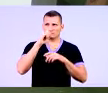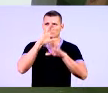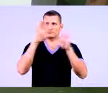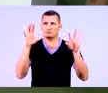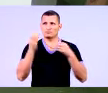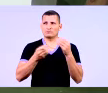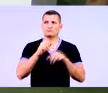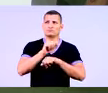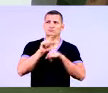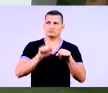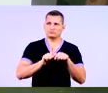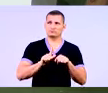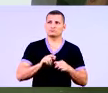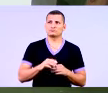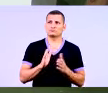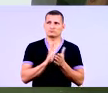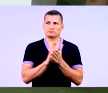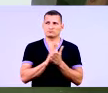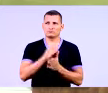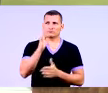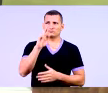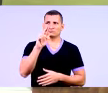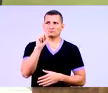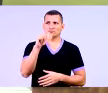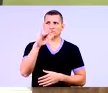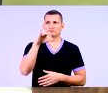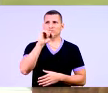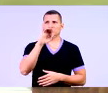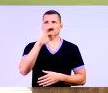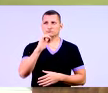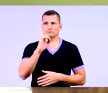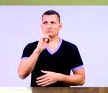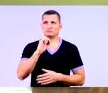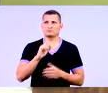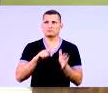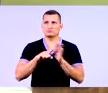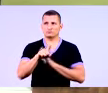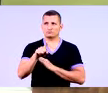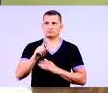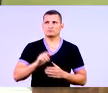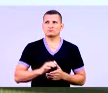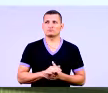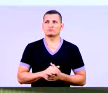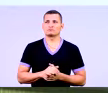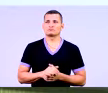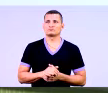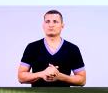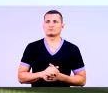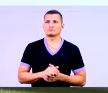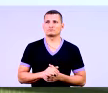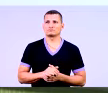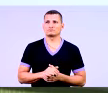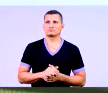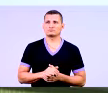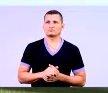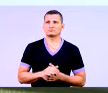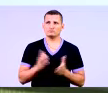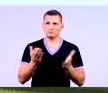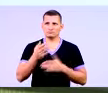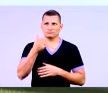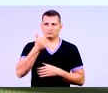algoritmo essas questões assim parabéns francesco pela pela pela pergunta feita bacana pra eles mas vamos aqui em primeiro